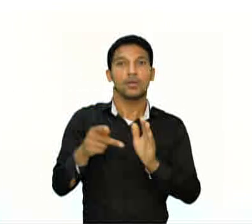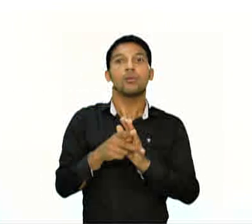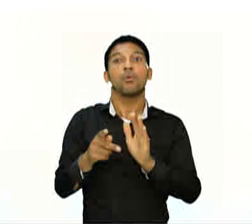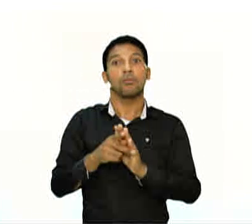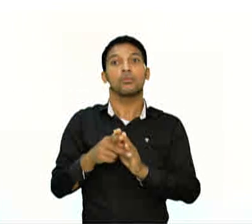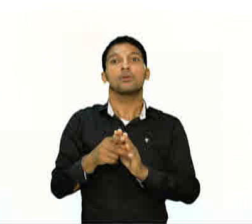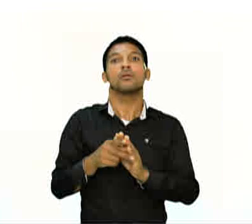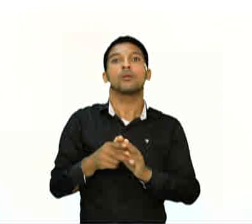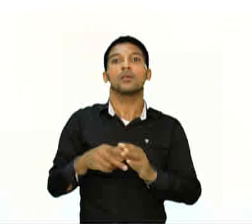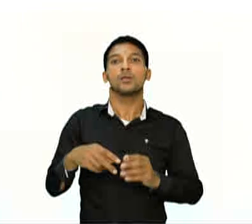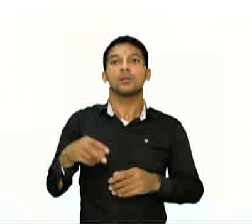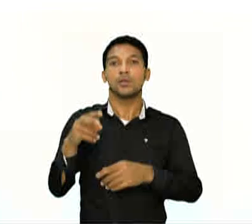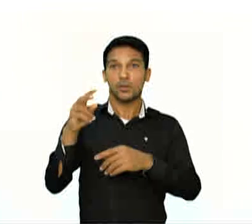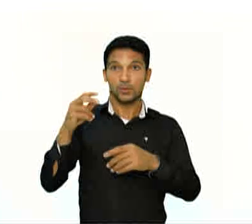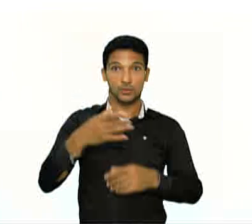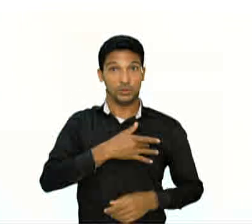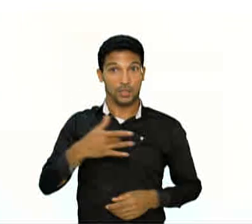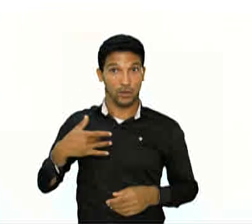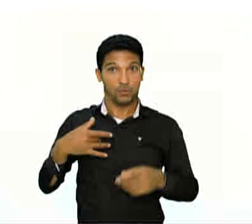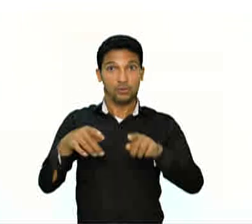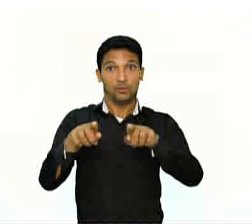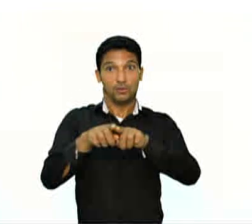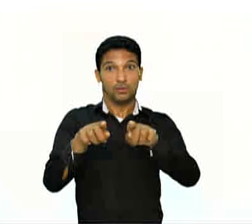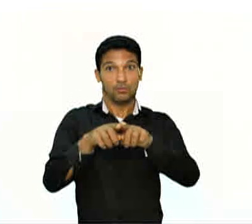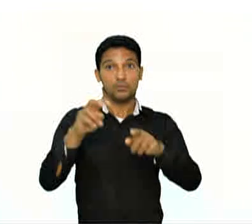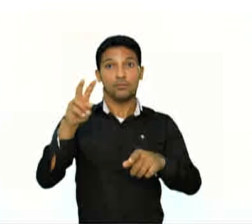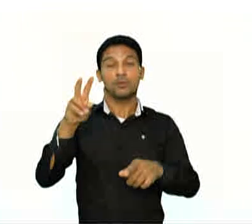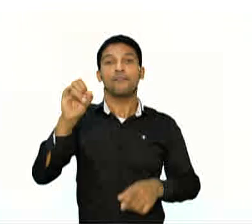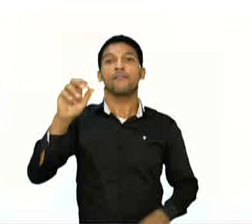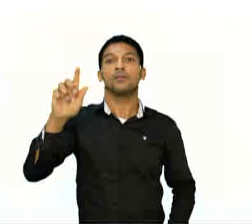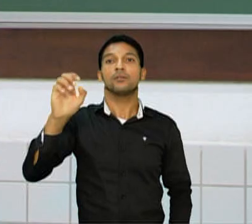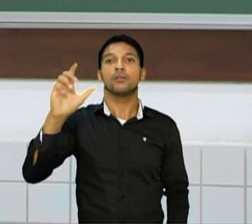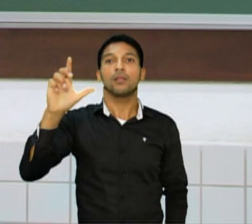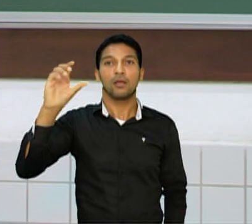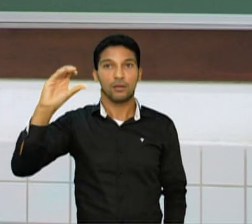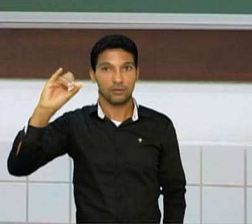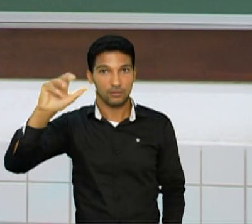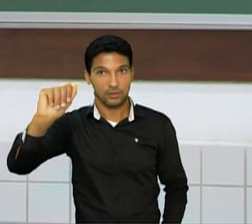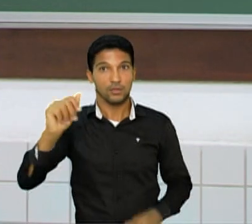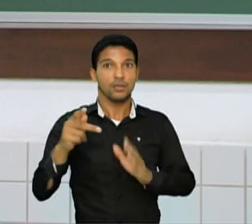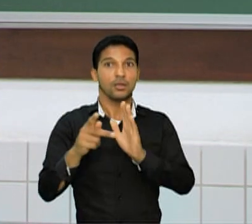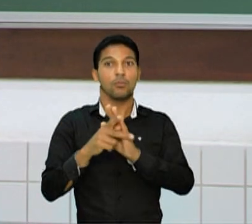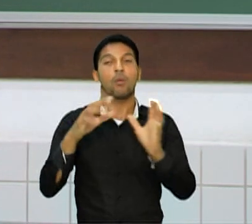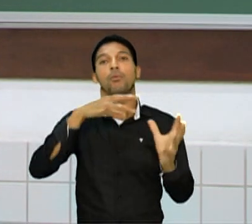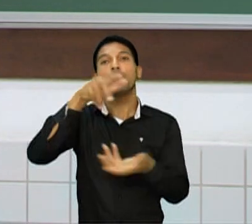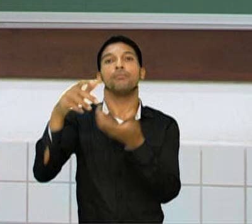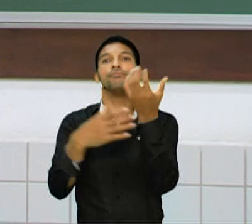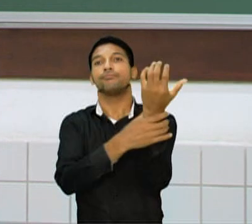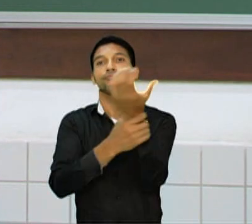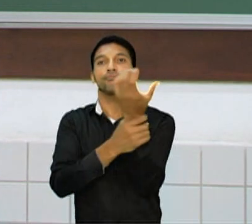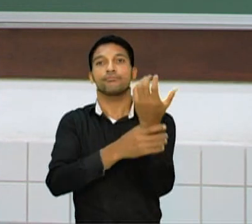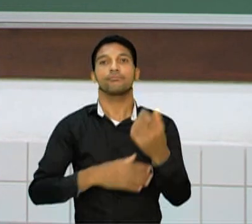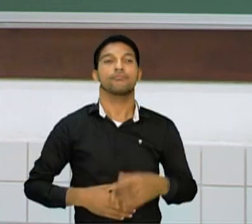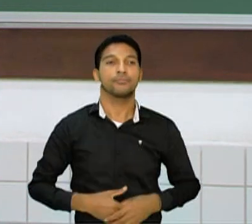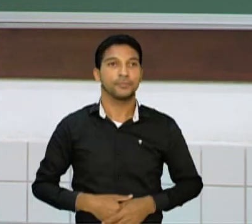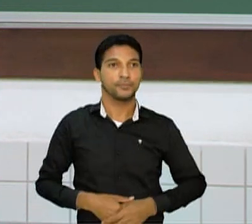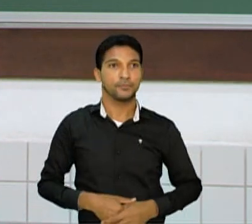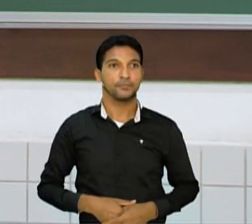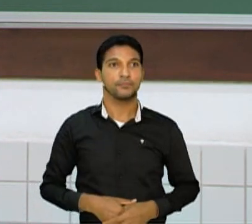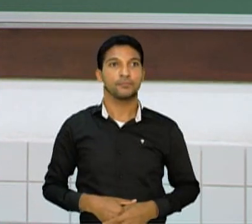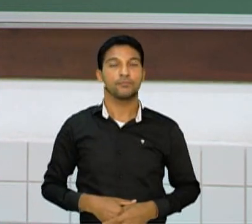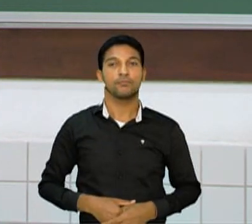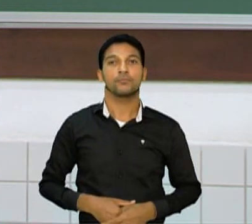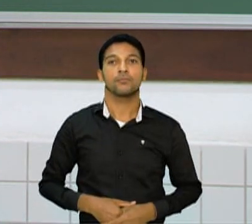saúde ambiental, feito em São Paulo em 2009. Então, possivelmente, essa atividade é de 2010. No Cefete de